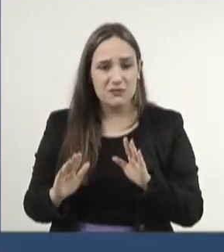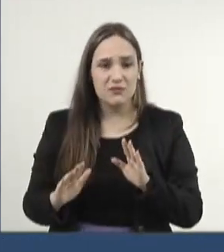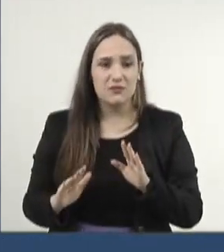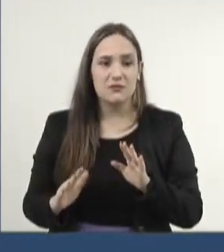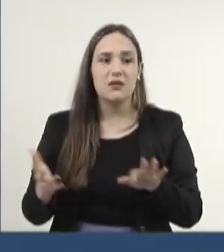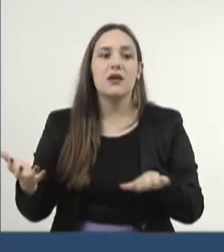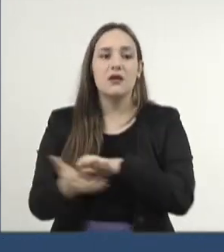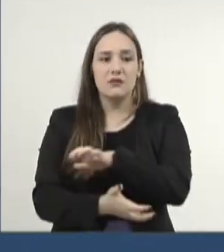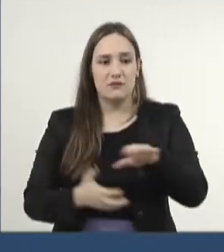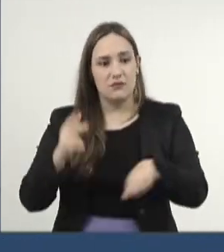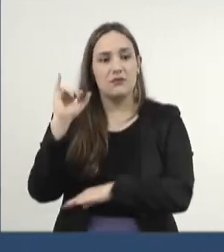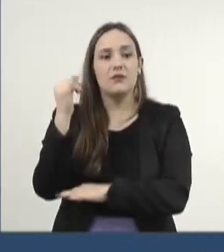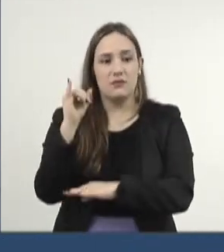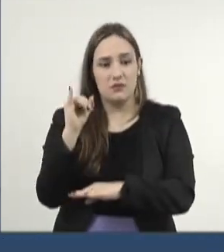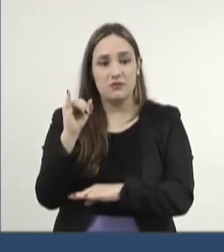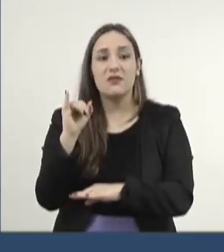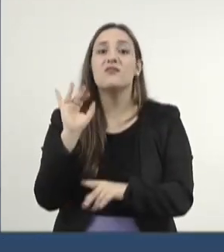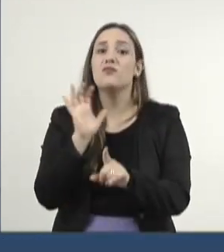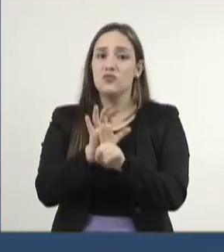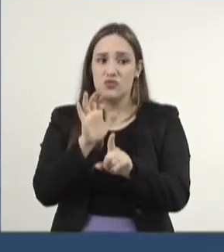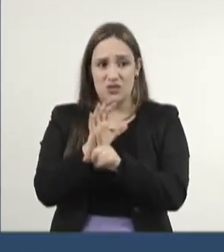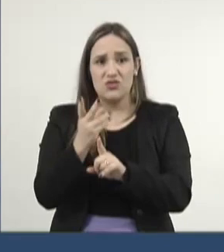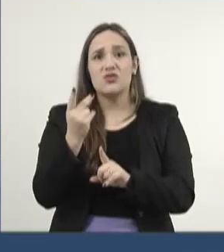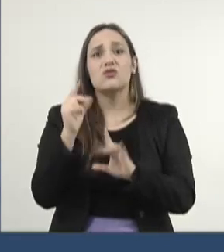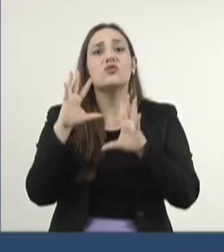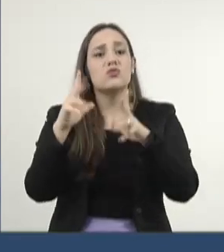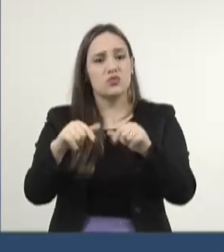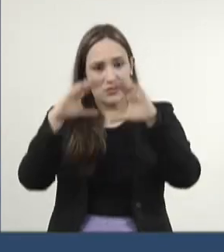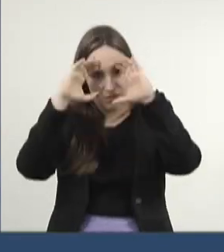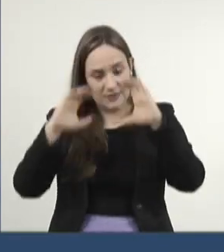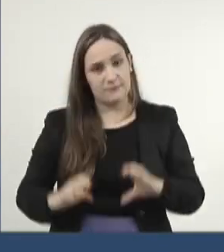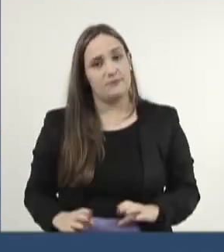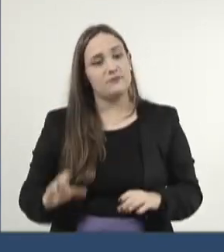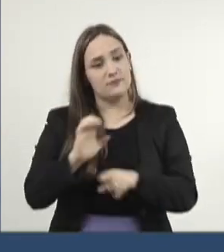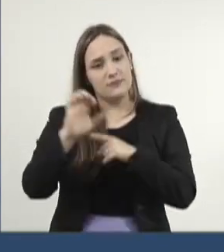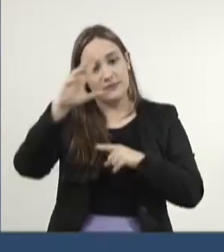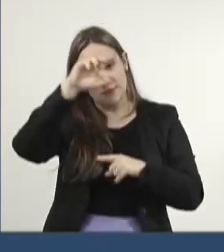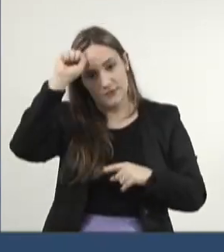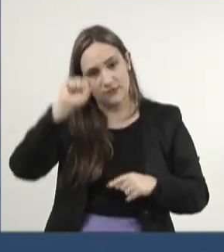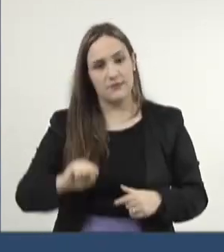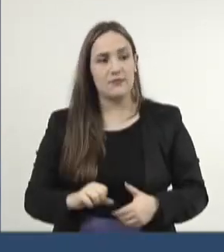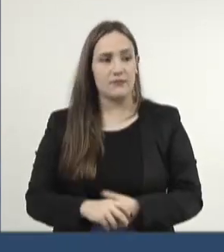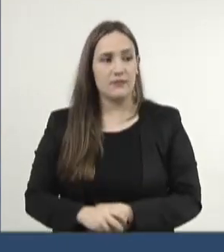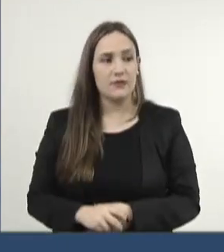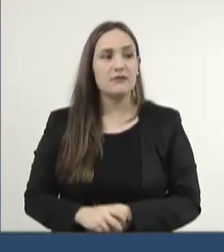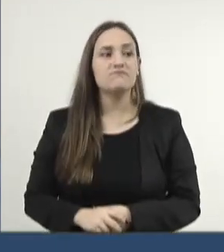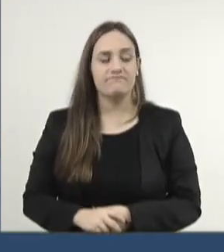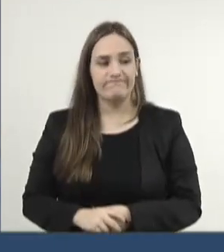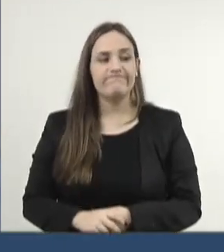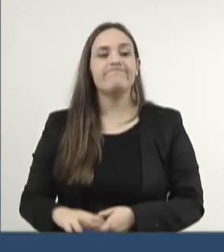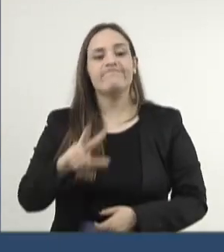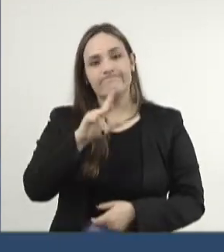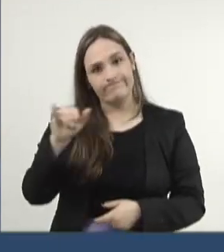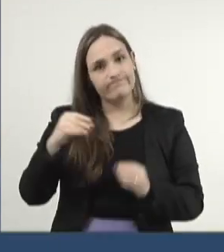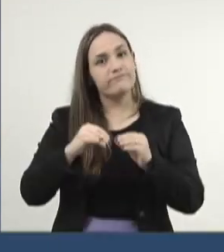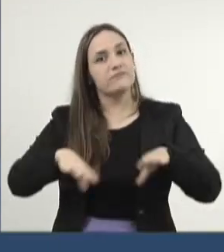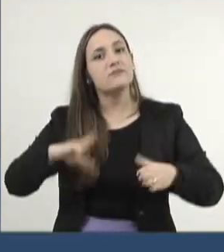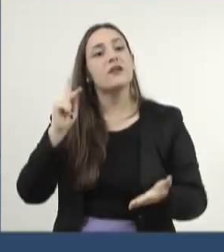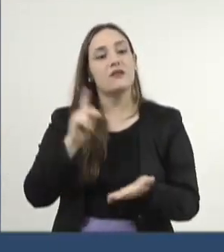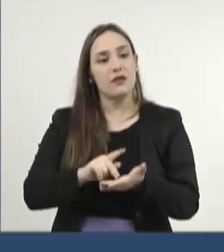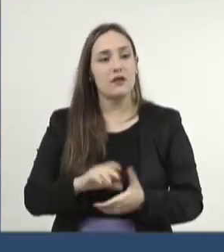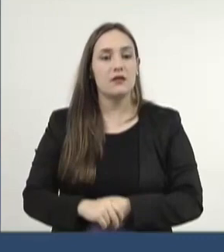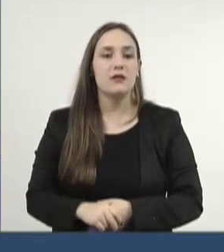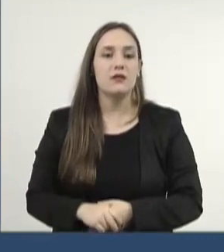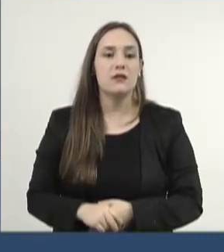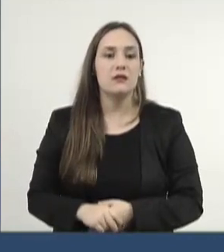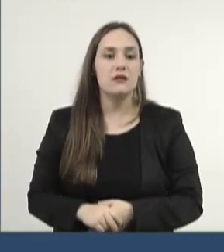mexer no bolso de todos os cidadãos, e o Mato Grosso do Sul vai perder efetivamente com ela, porque essa instância